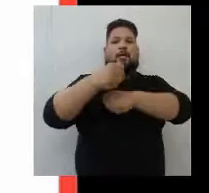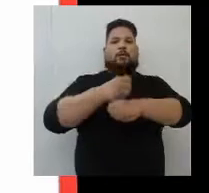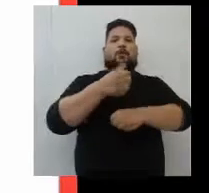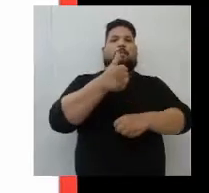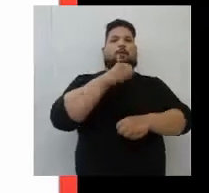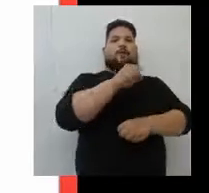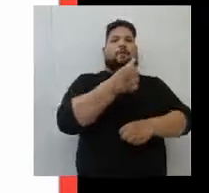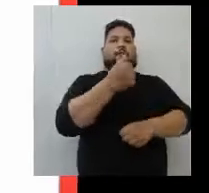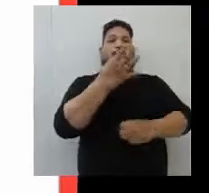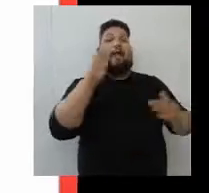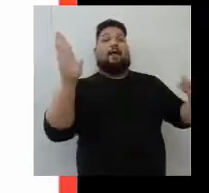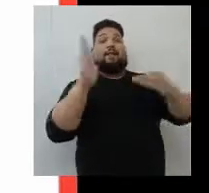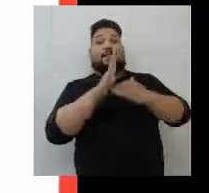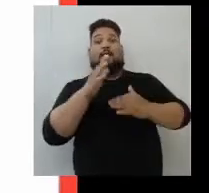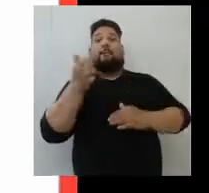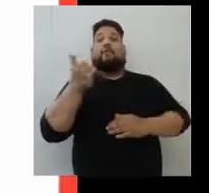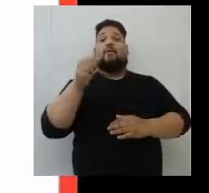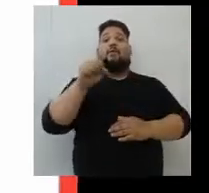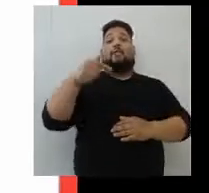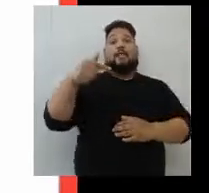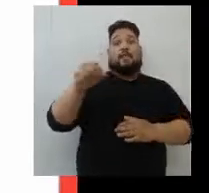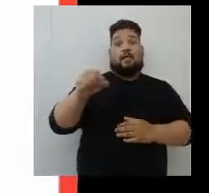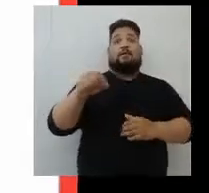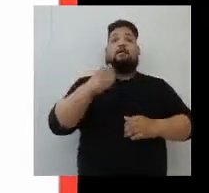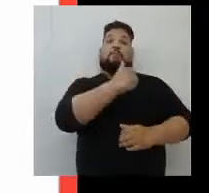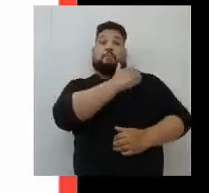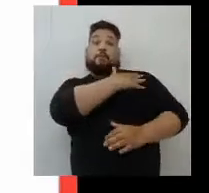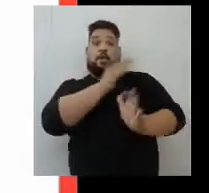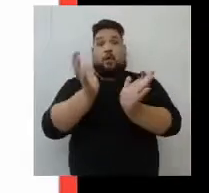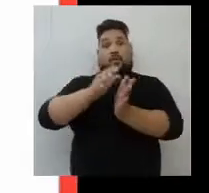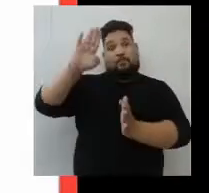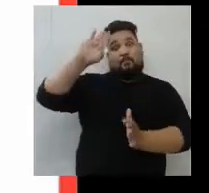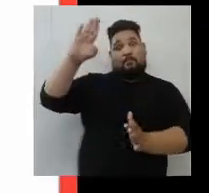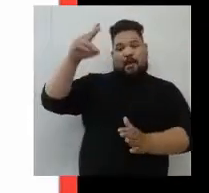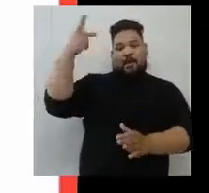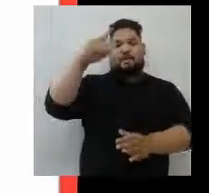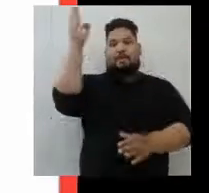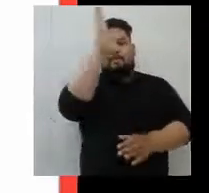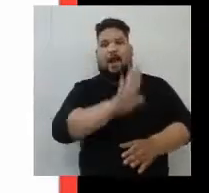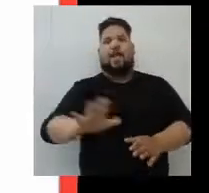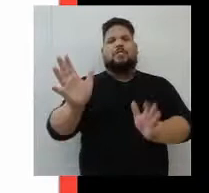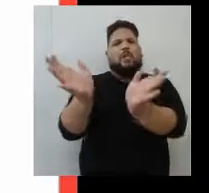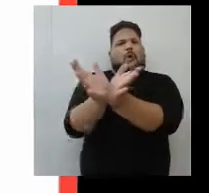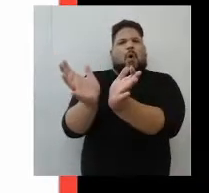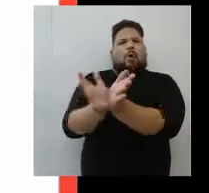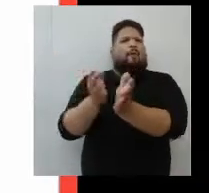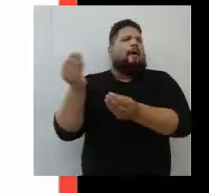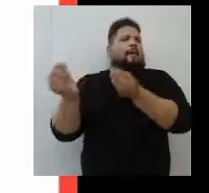1870. Os militares brasileiros, que tinham inclusive